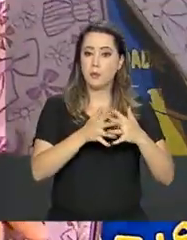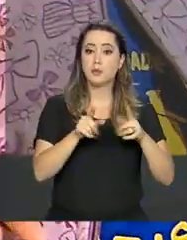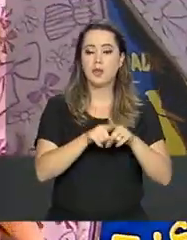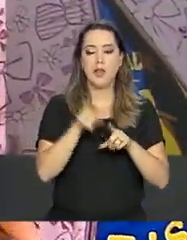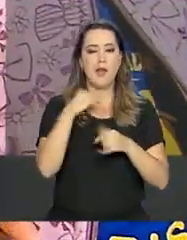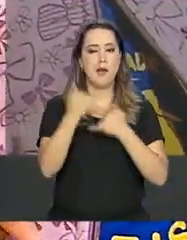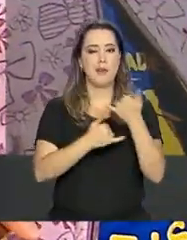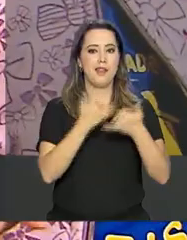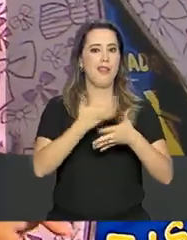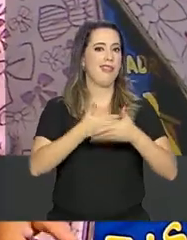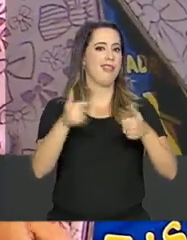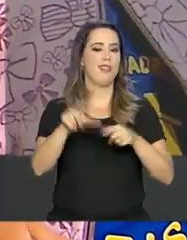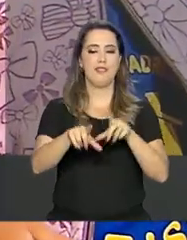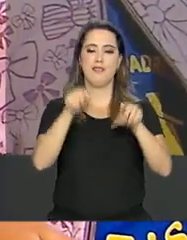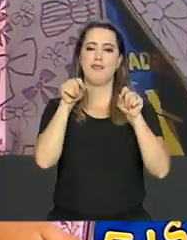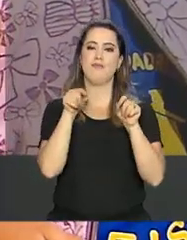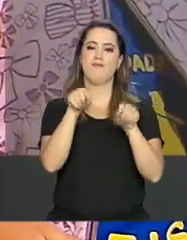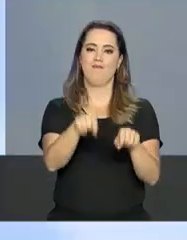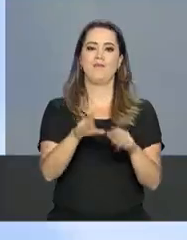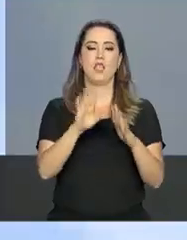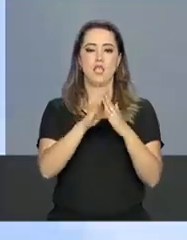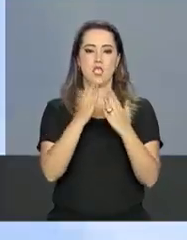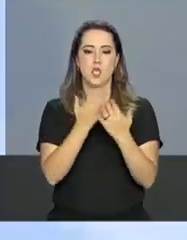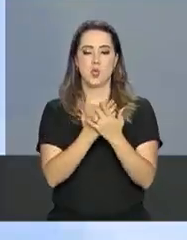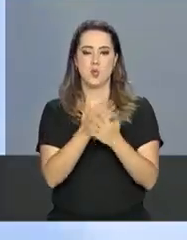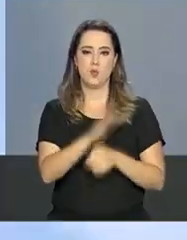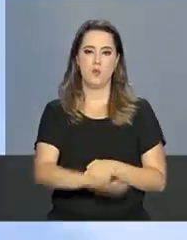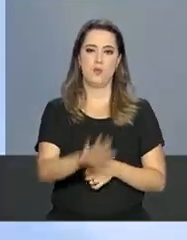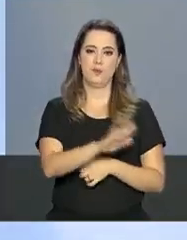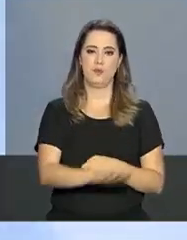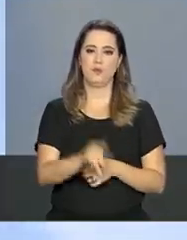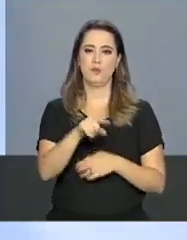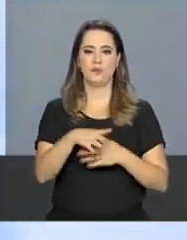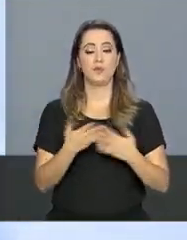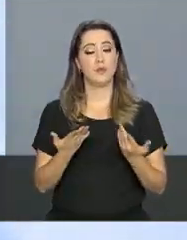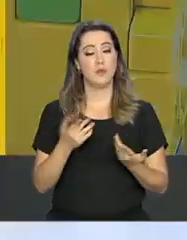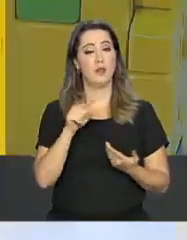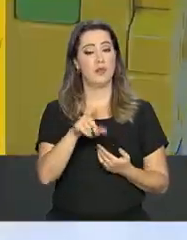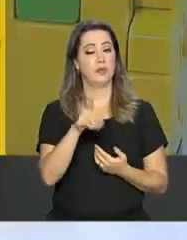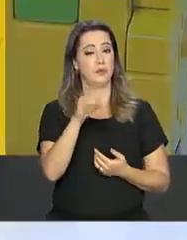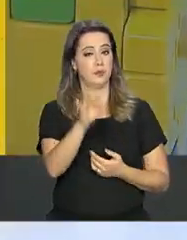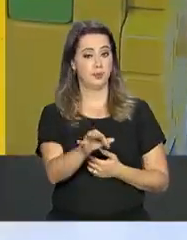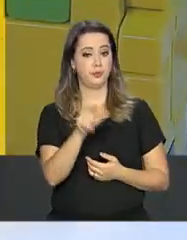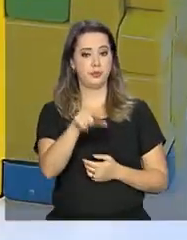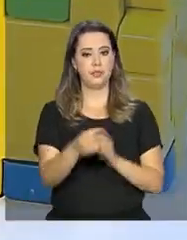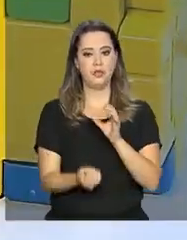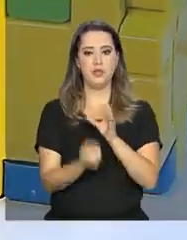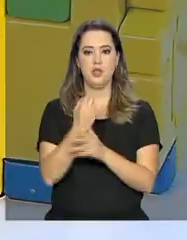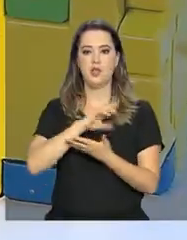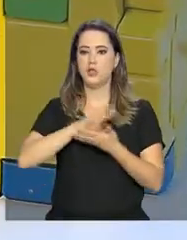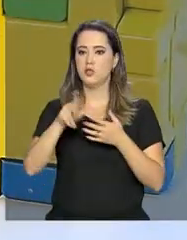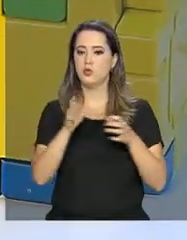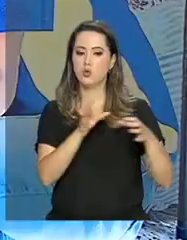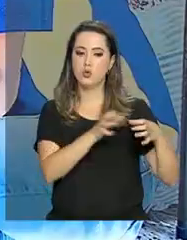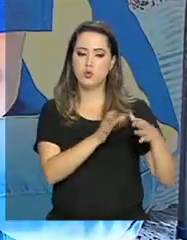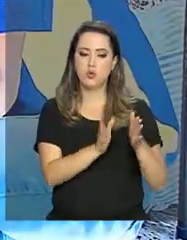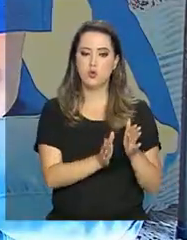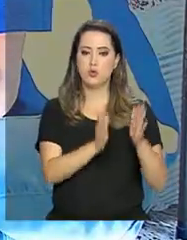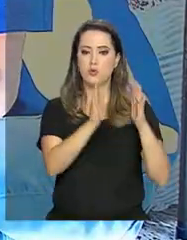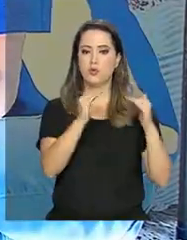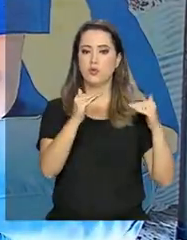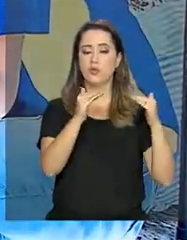creche de taguatinga no distrito federal aqui elas usam a imaginação para criar diferentes formas